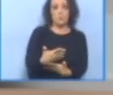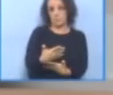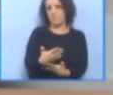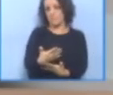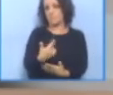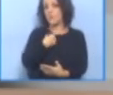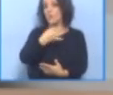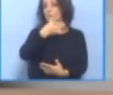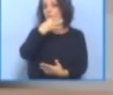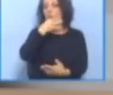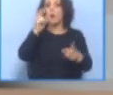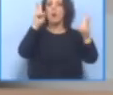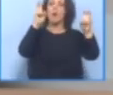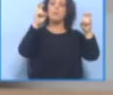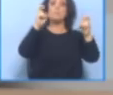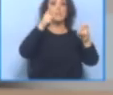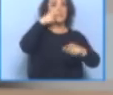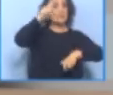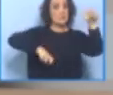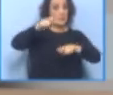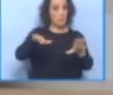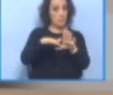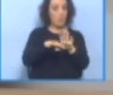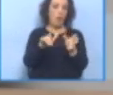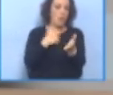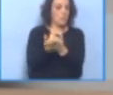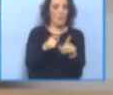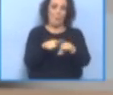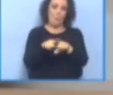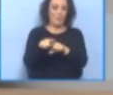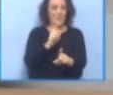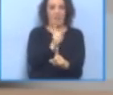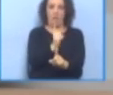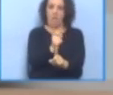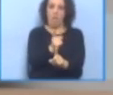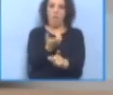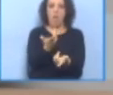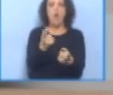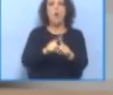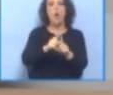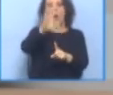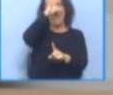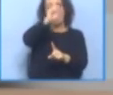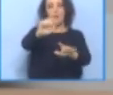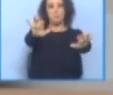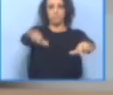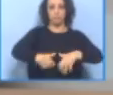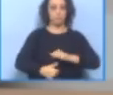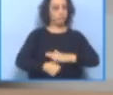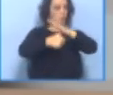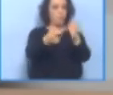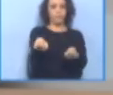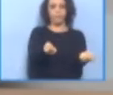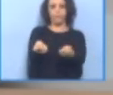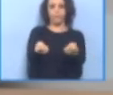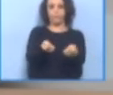a cidadania é sempre política, não é? Isso não há dúvida, não é? É o interesse do governo da polis, em certa medida, é sempre